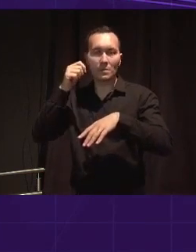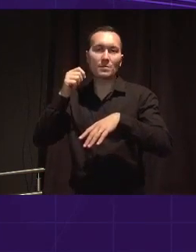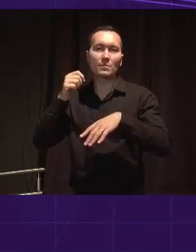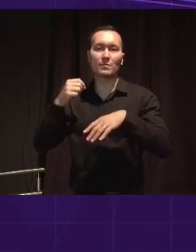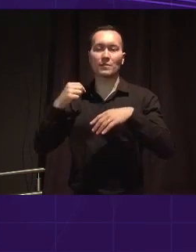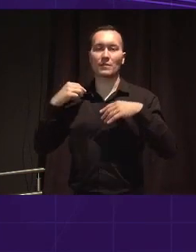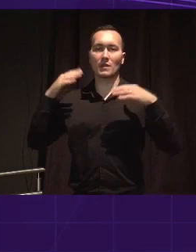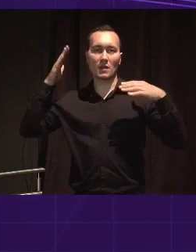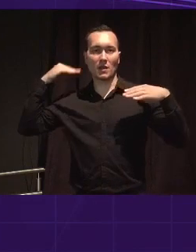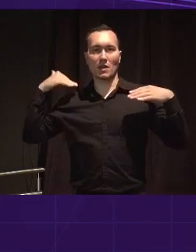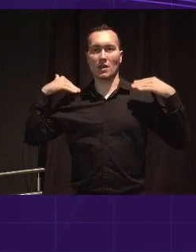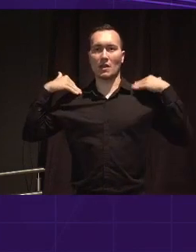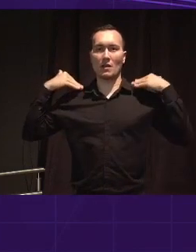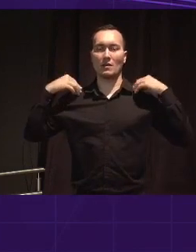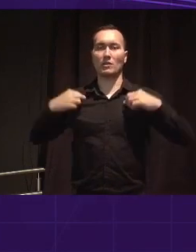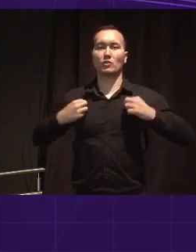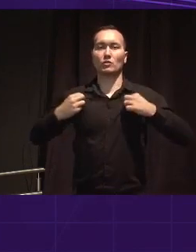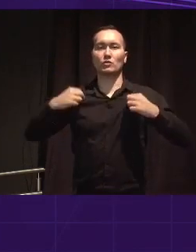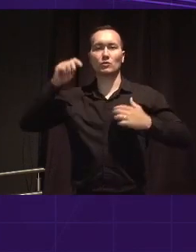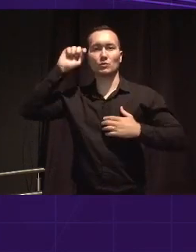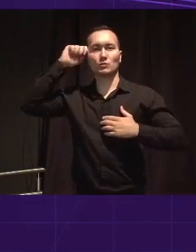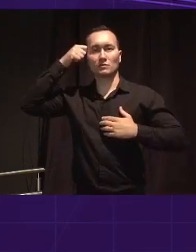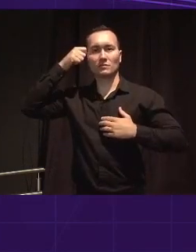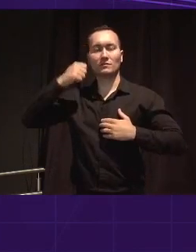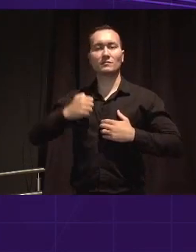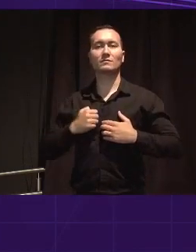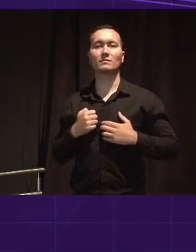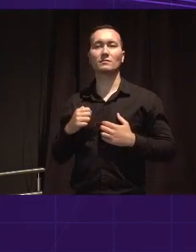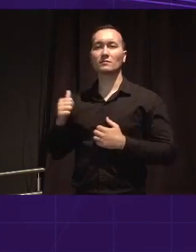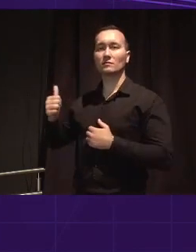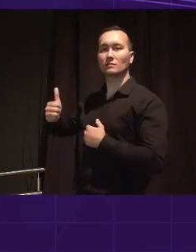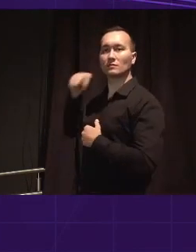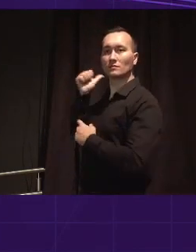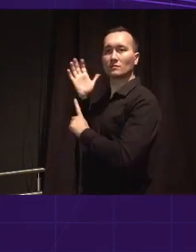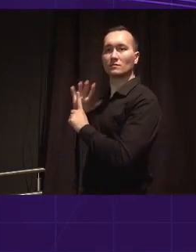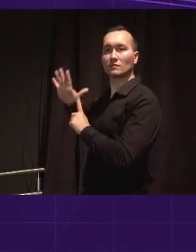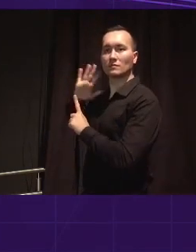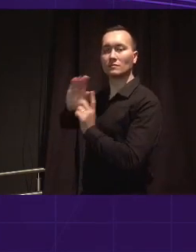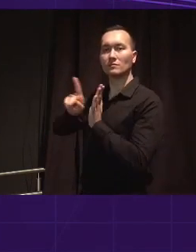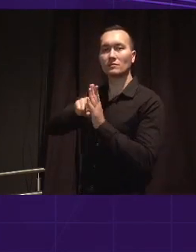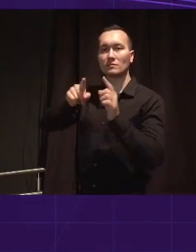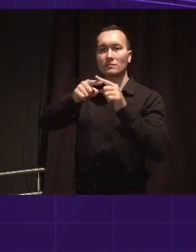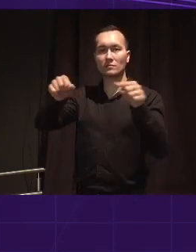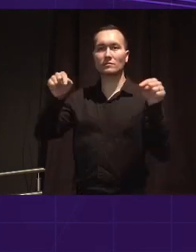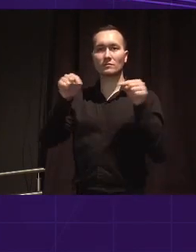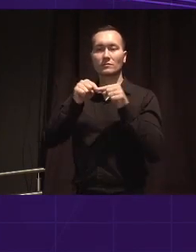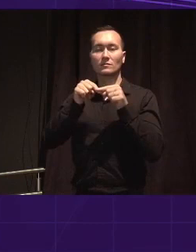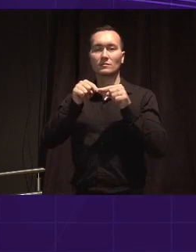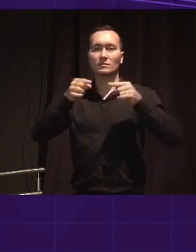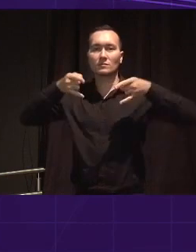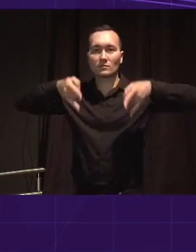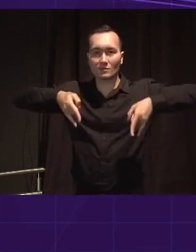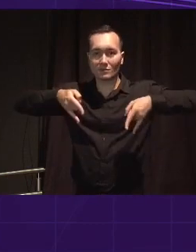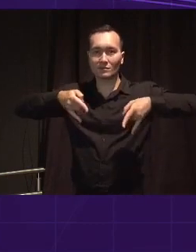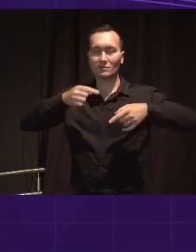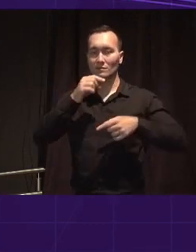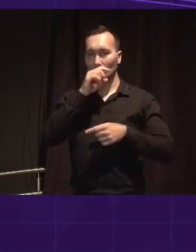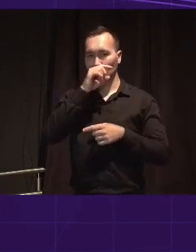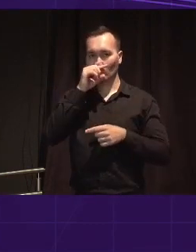camiseta preta e o fundo aqui, onde eu tô, né? É a minha casa, um quarto onde eu tô. Só que tá desfocado, não é possível ver, tá